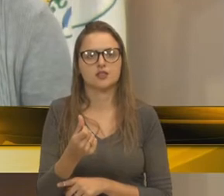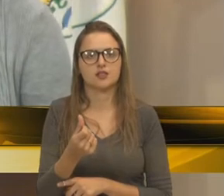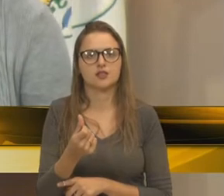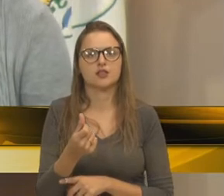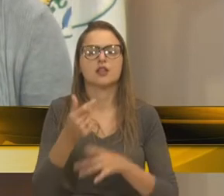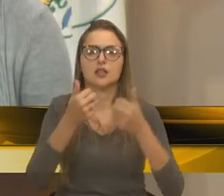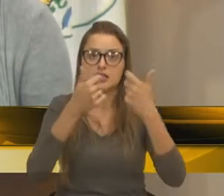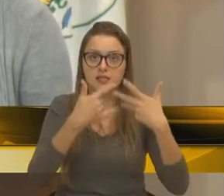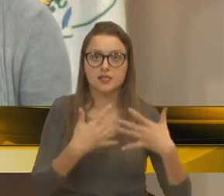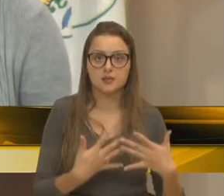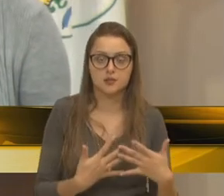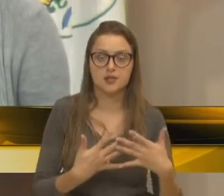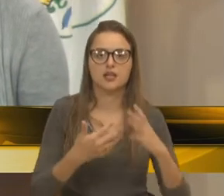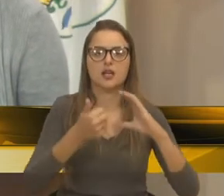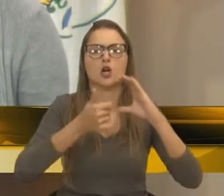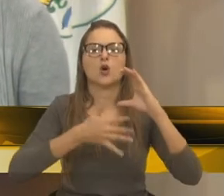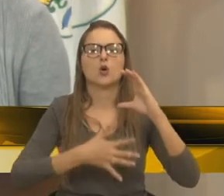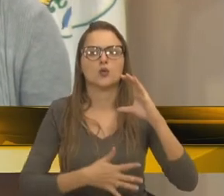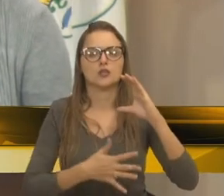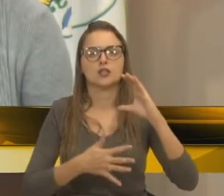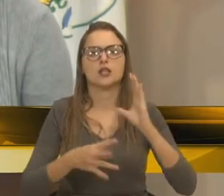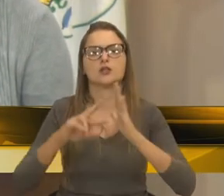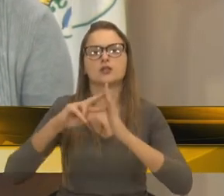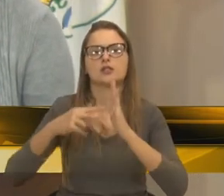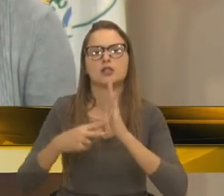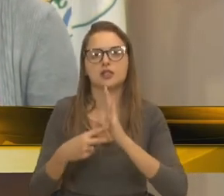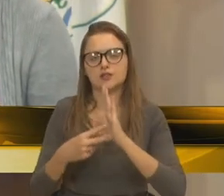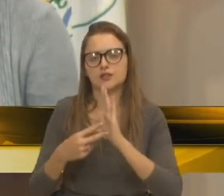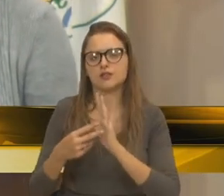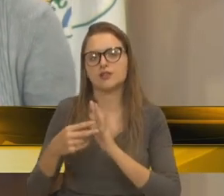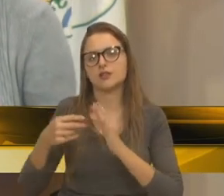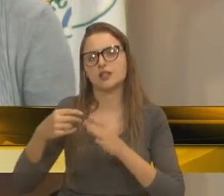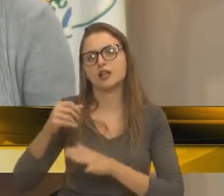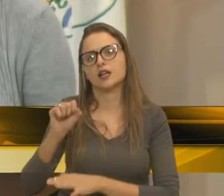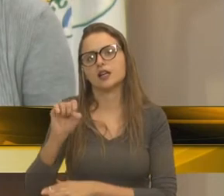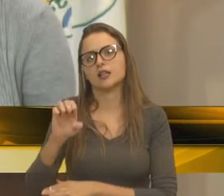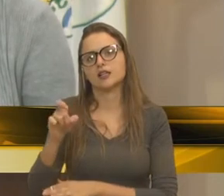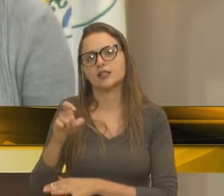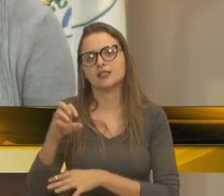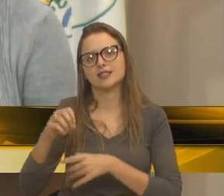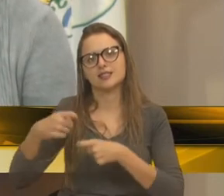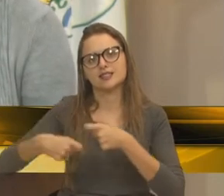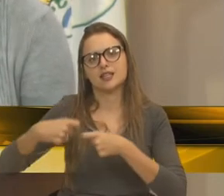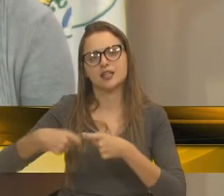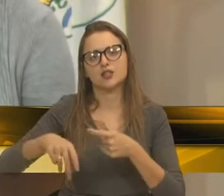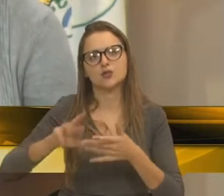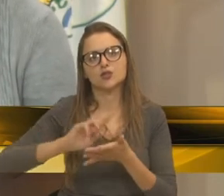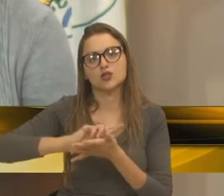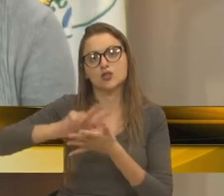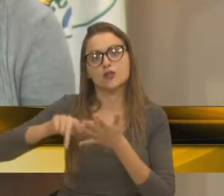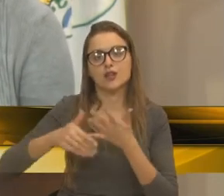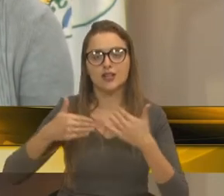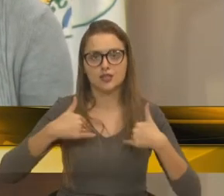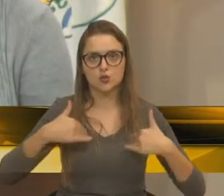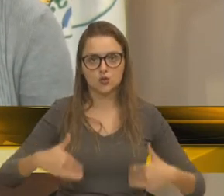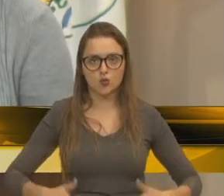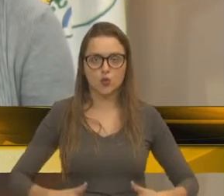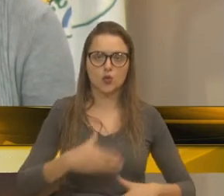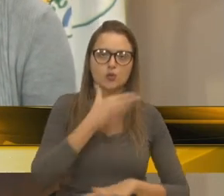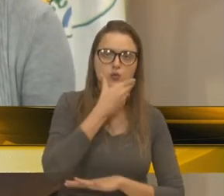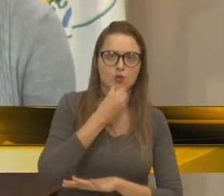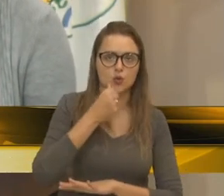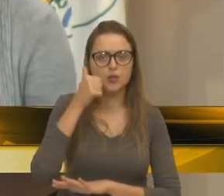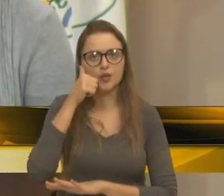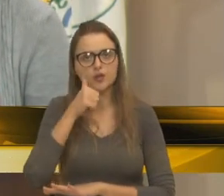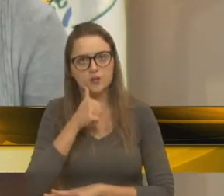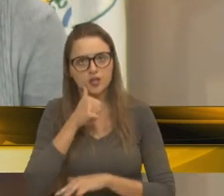Explicita que o conceito de gênero se contrapôs ao conceito de sexo, sendo este o último relacionado às diferenças biológicas entre homem e mulher, e o